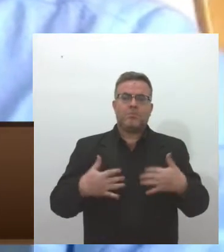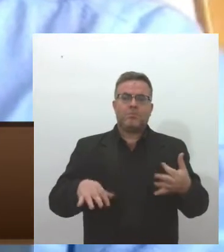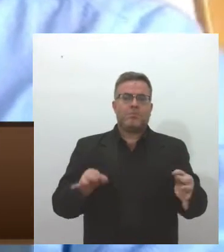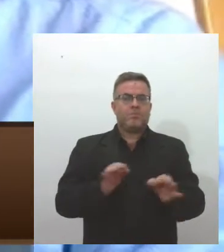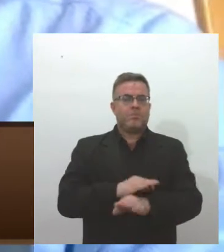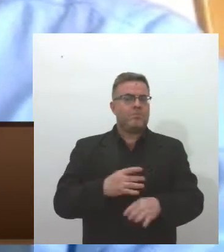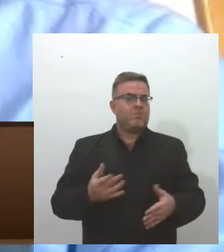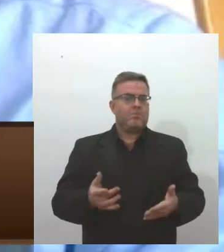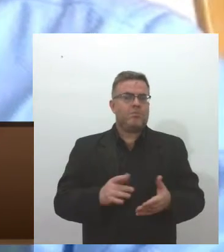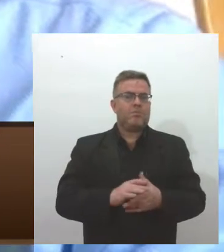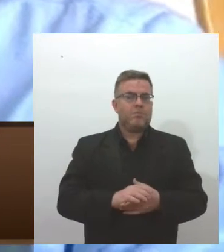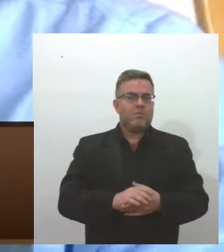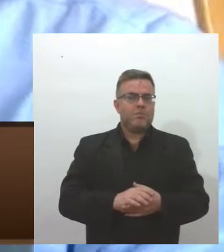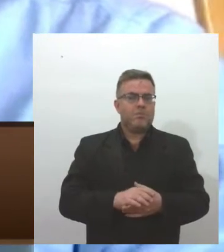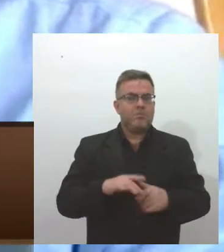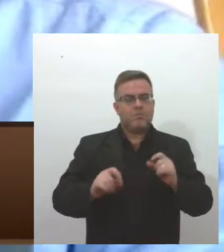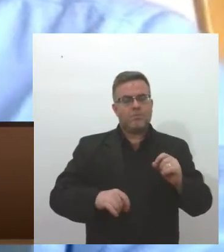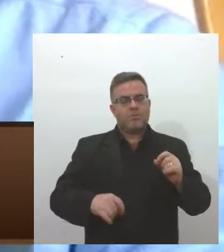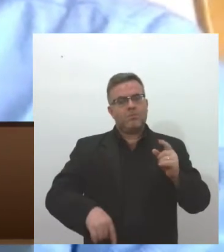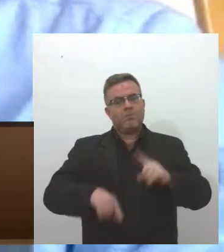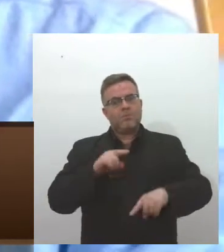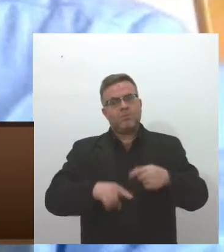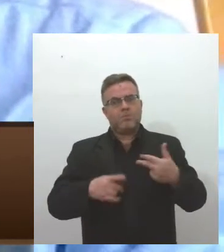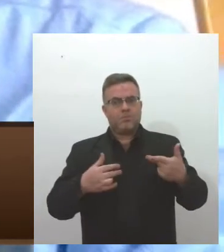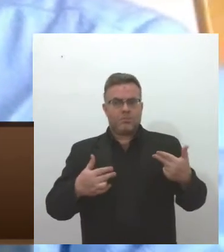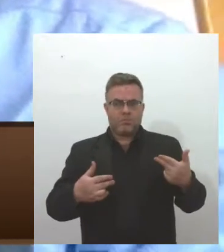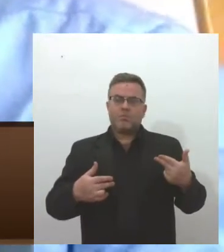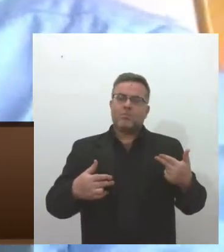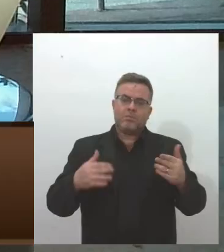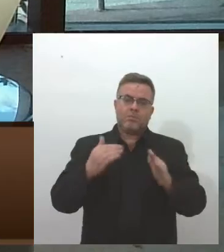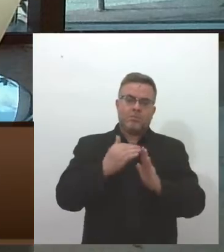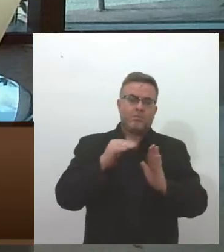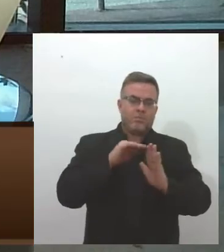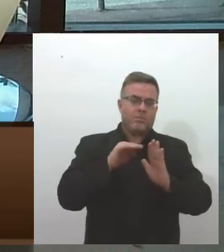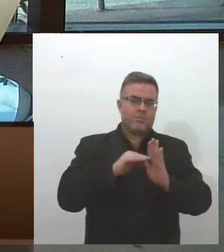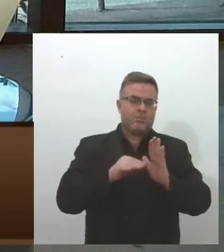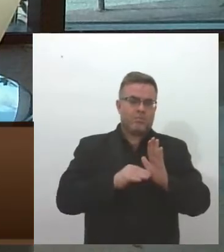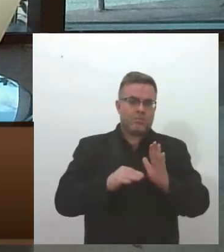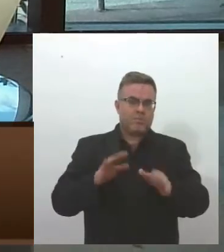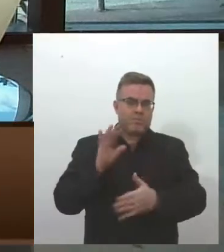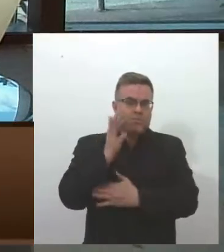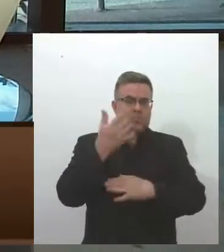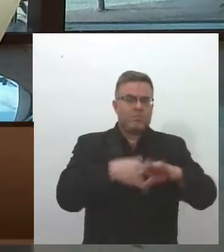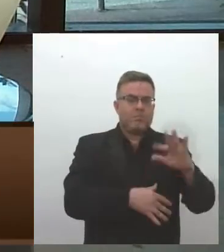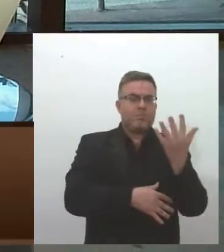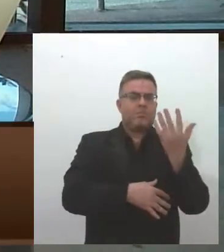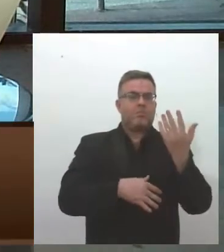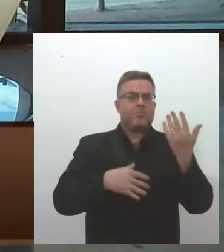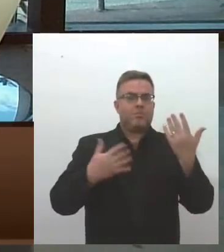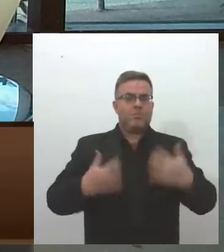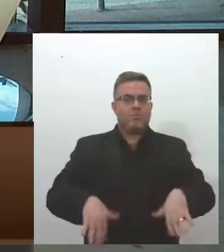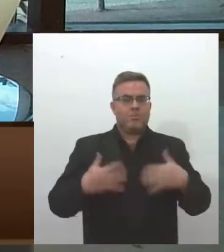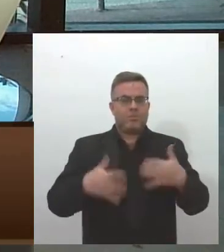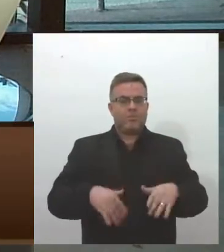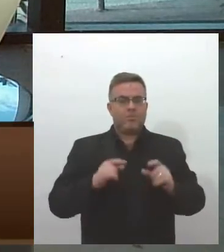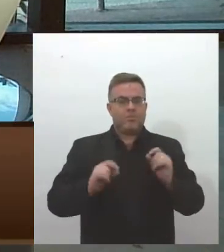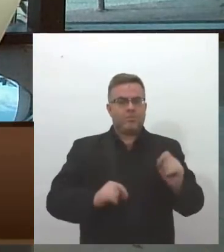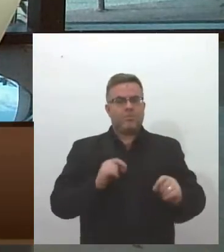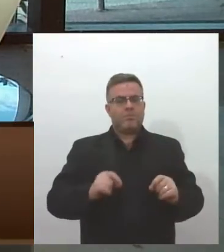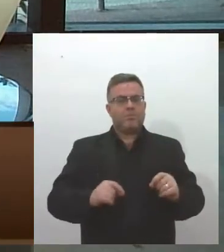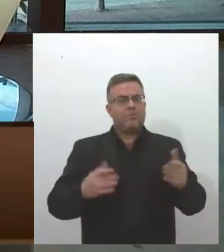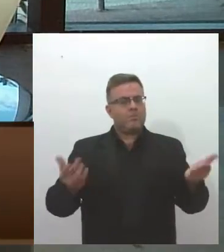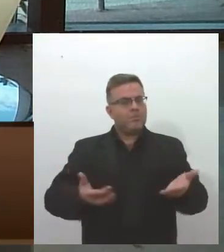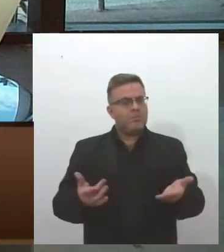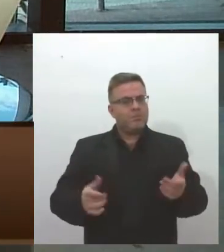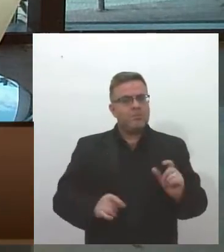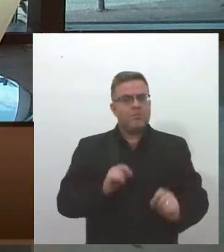de sergipanos também nesses produtos ao ar livre, em contato com a natureza. Secretário, recentemente, julho